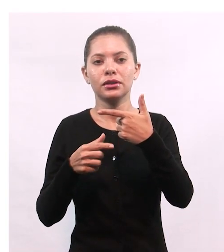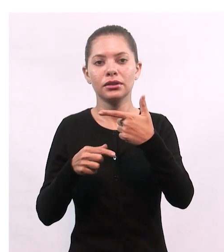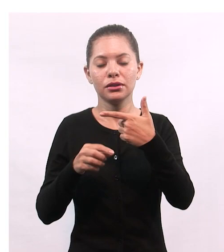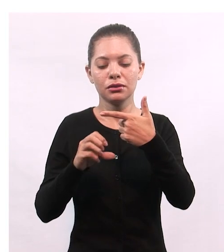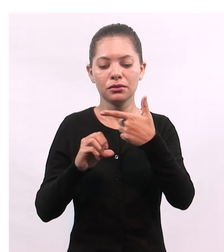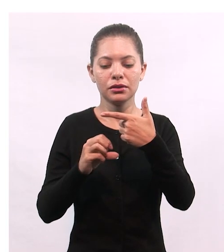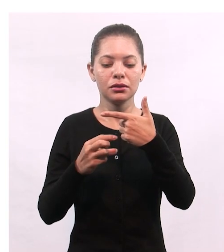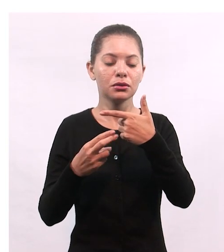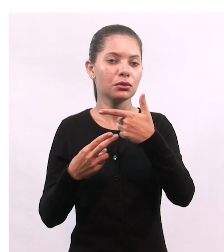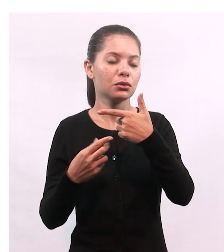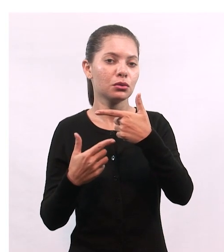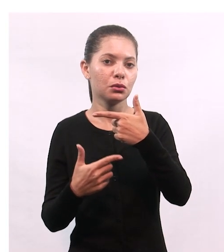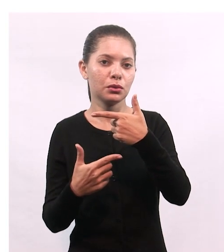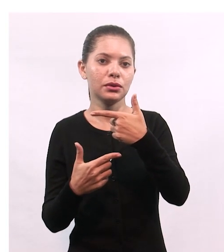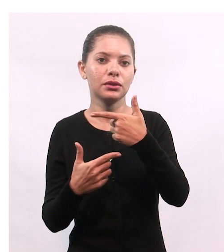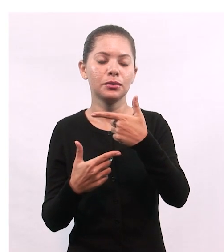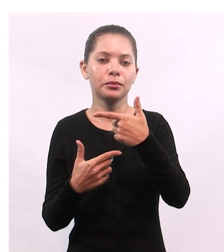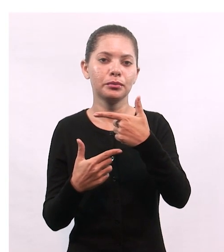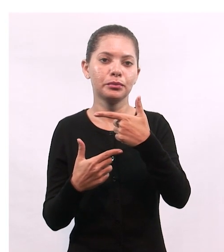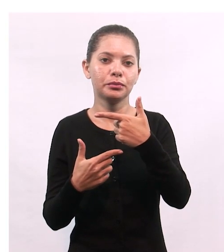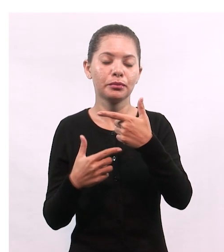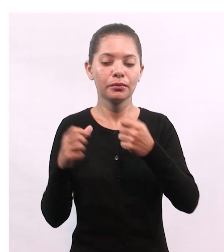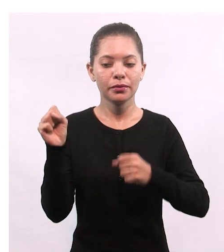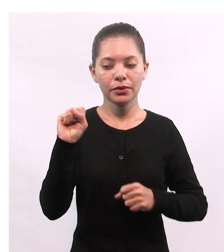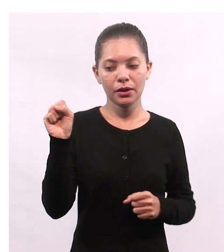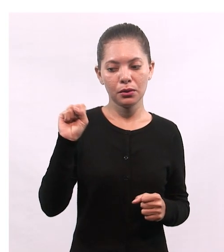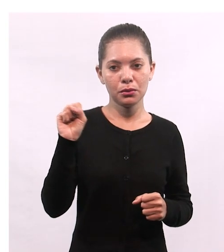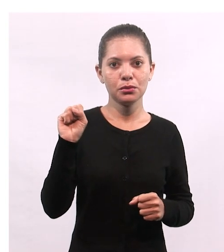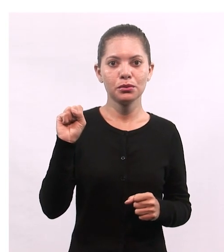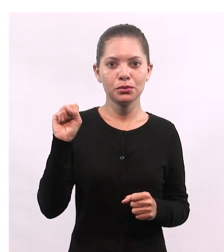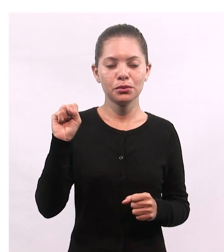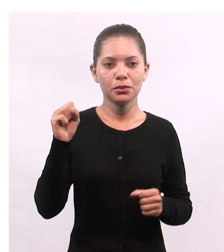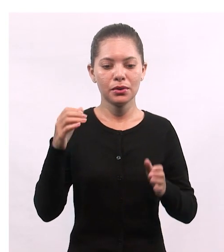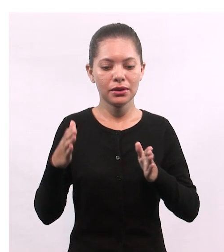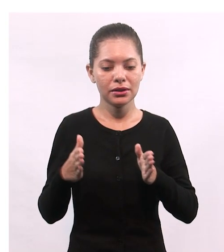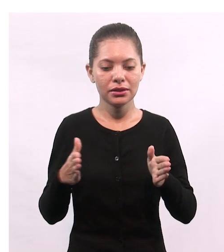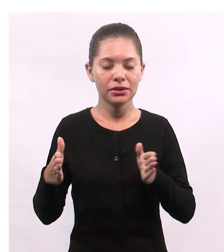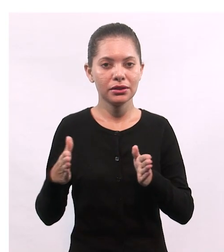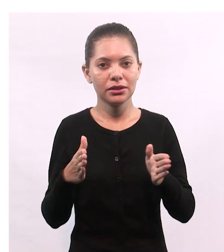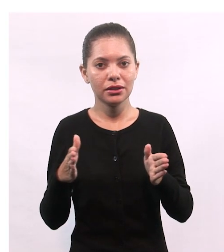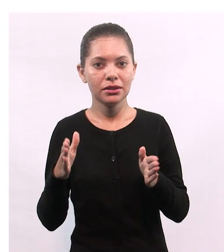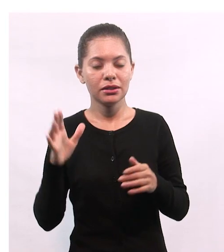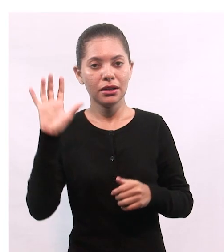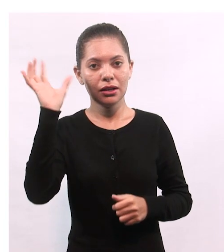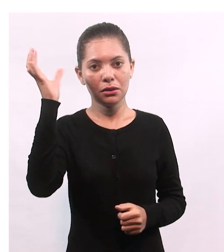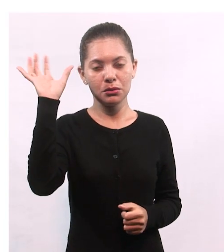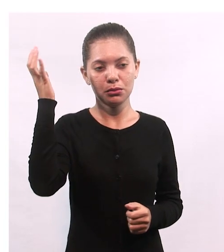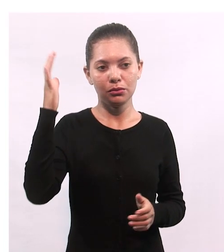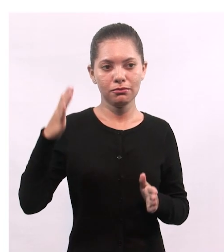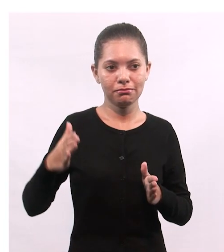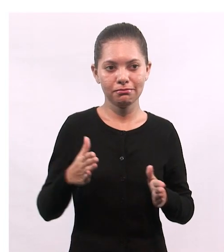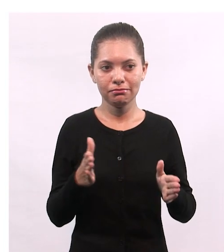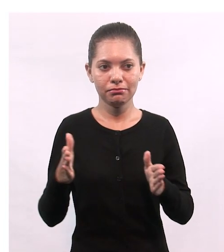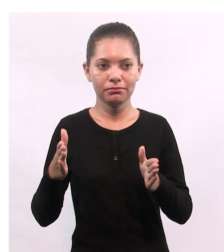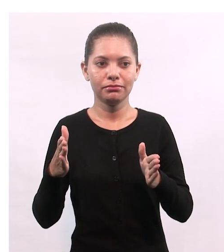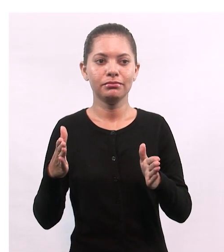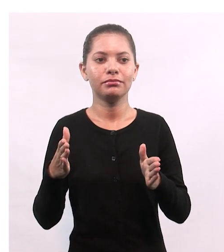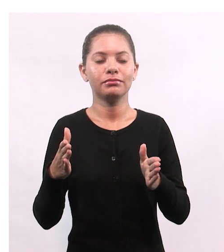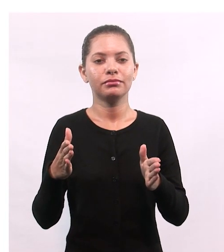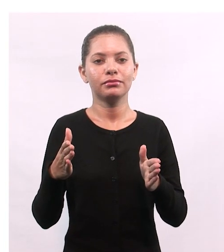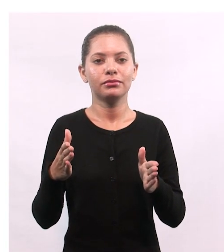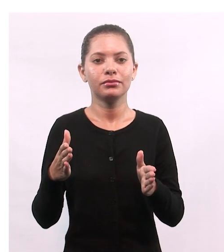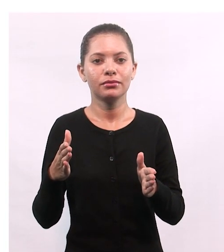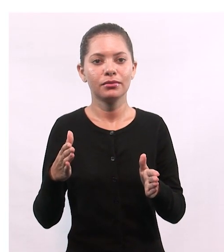299.792.458 segundos. Então, é essa distância que a luz percorre em menos de